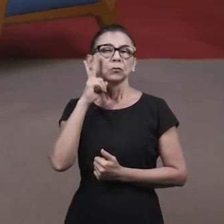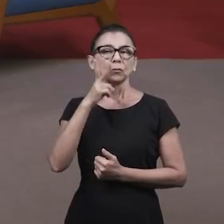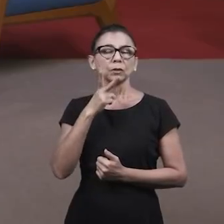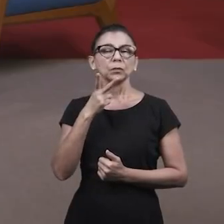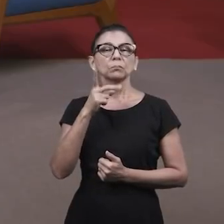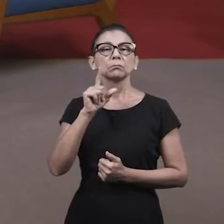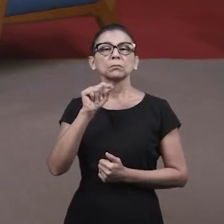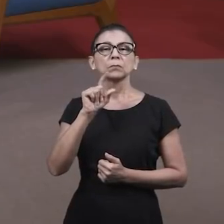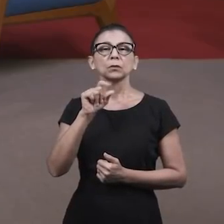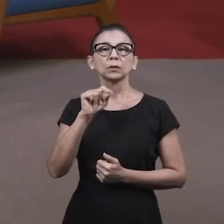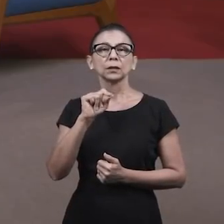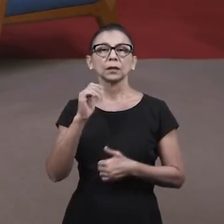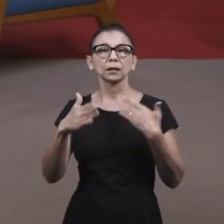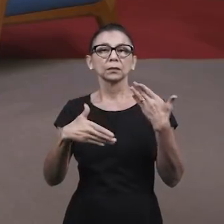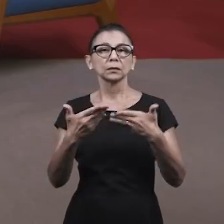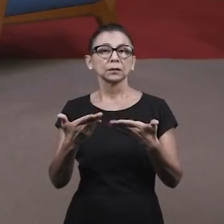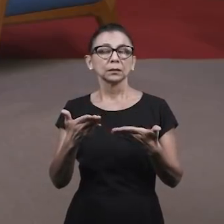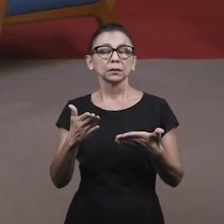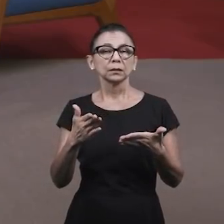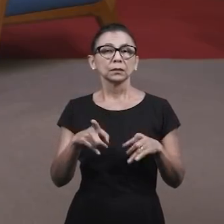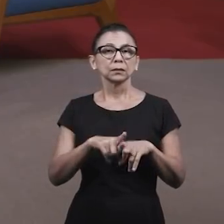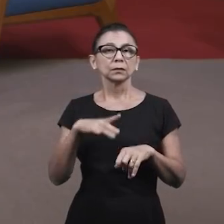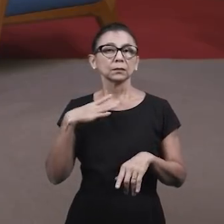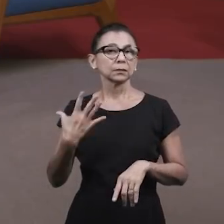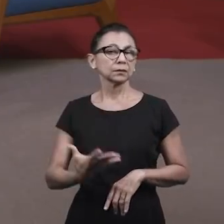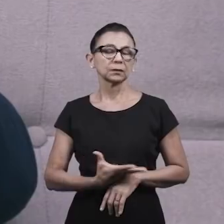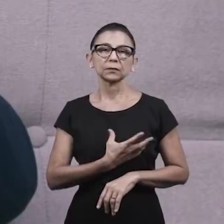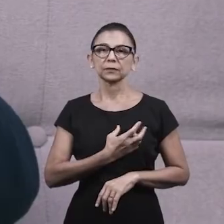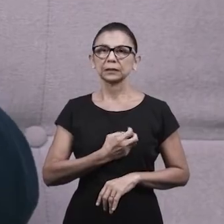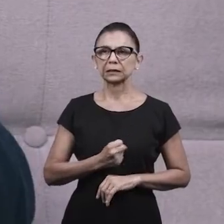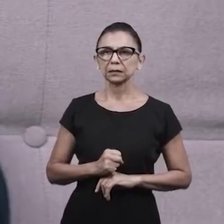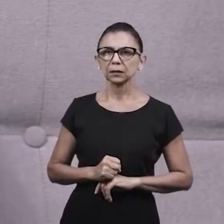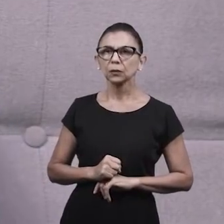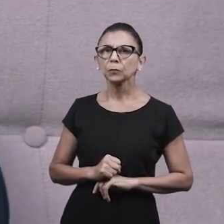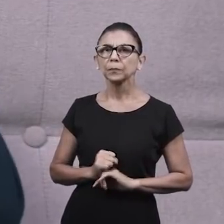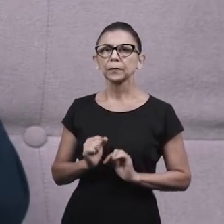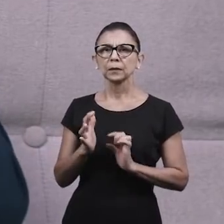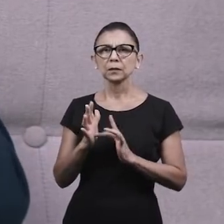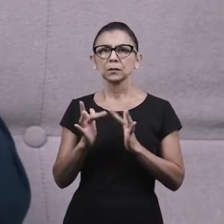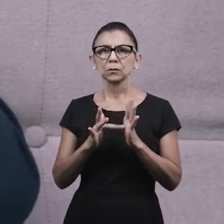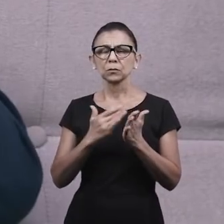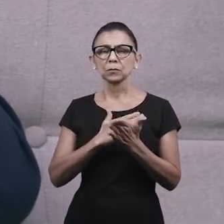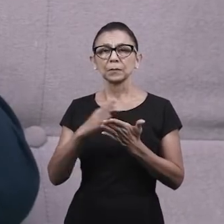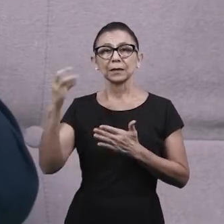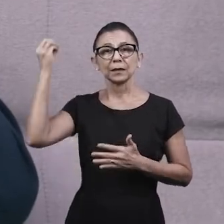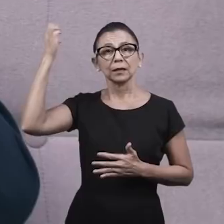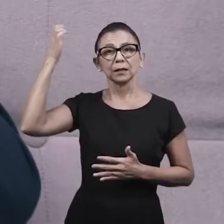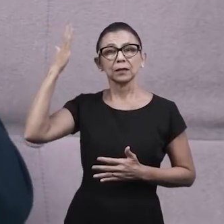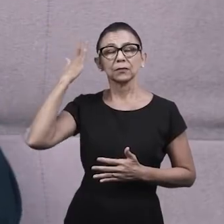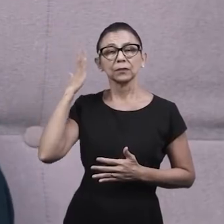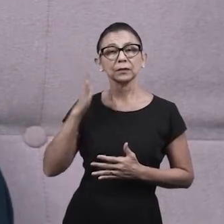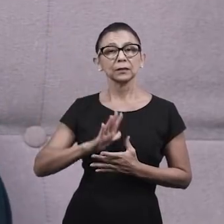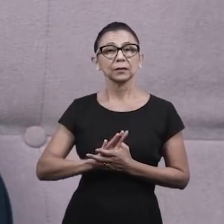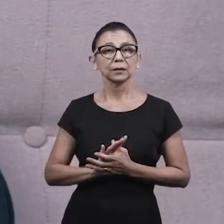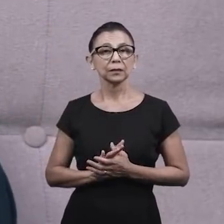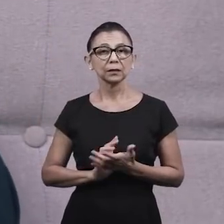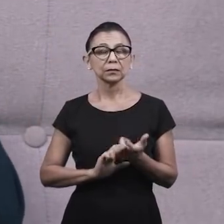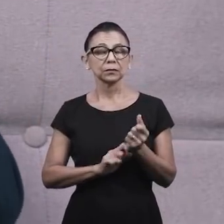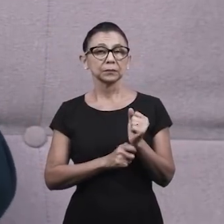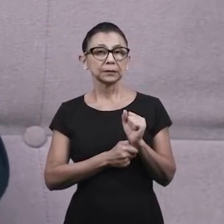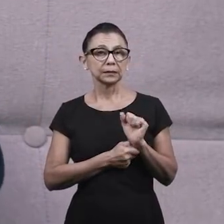ervas amargosas e se substitui pelo vinho. Porque a erva amargosa era o sofrimento que